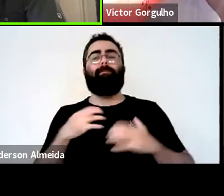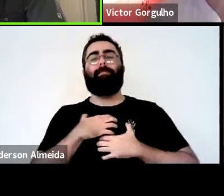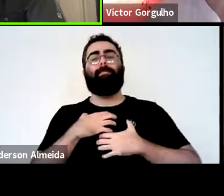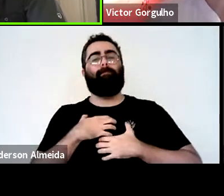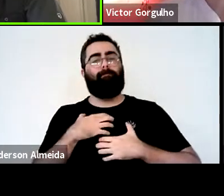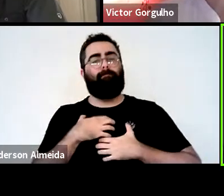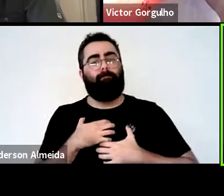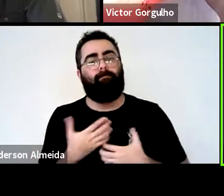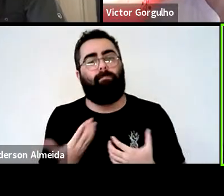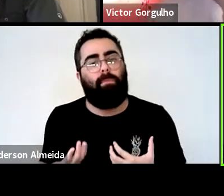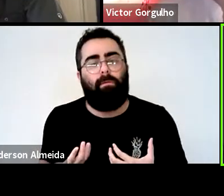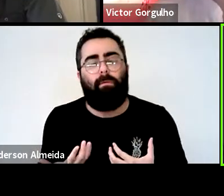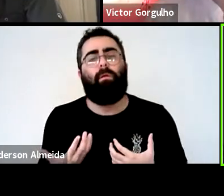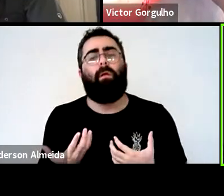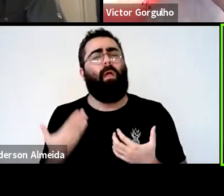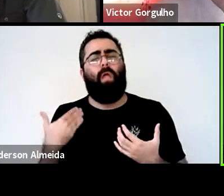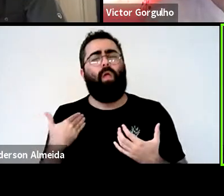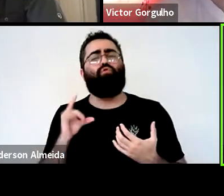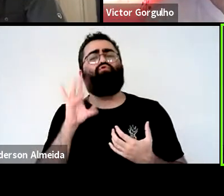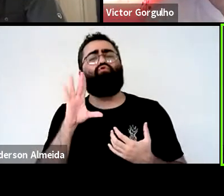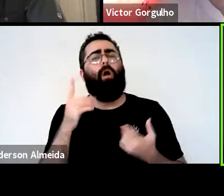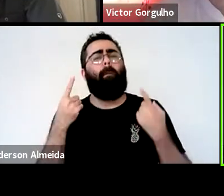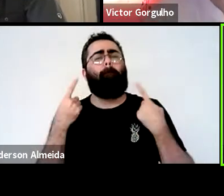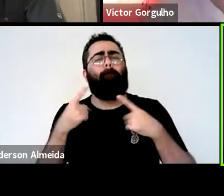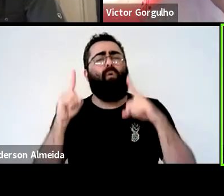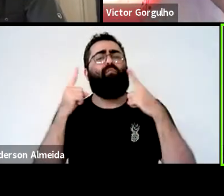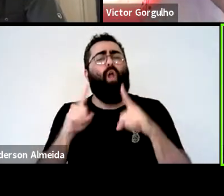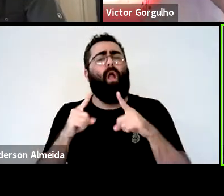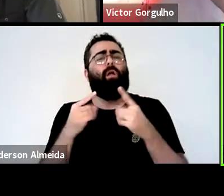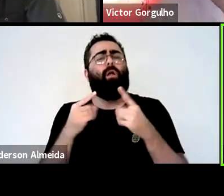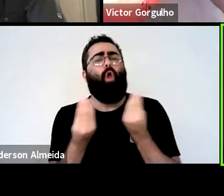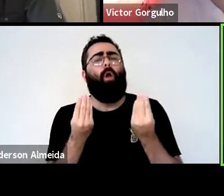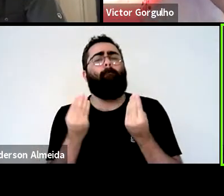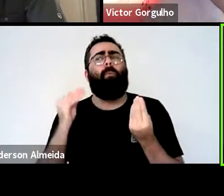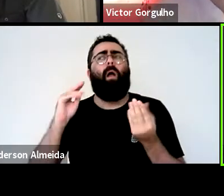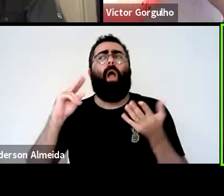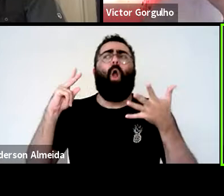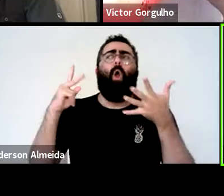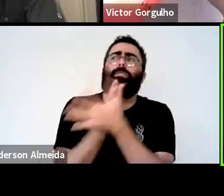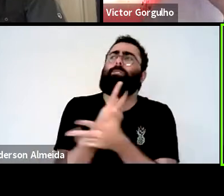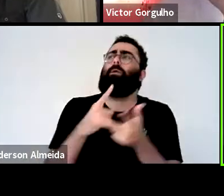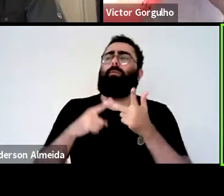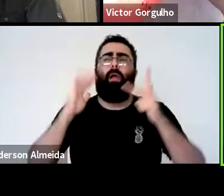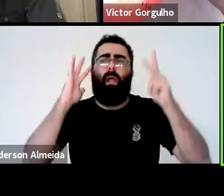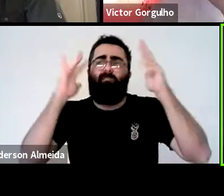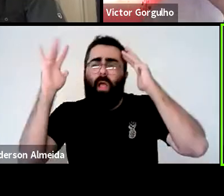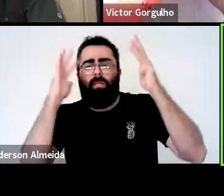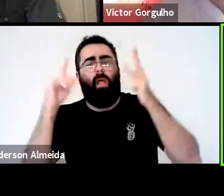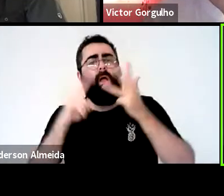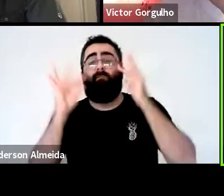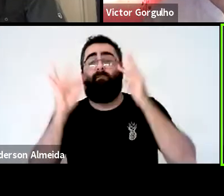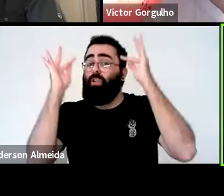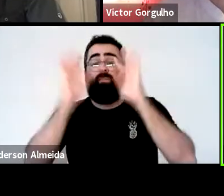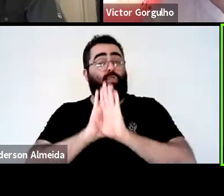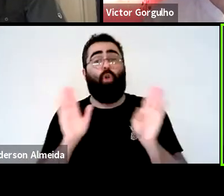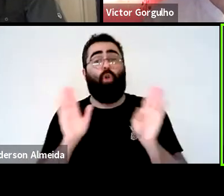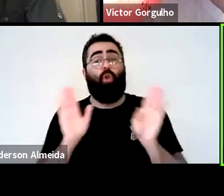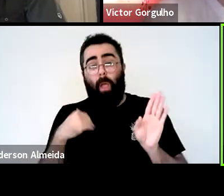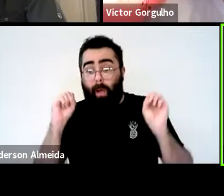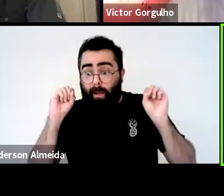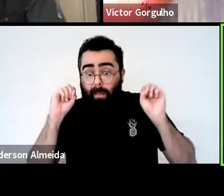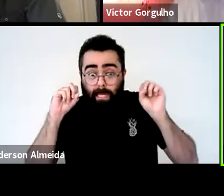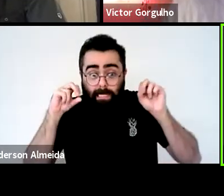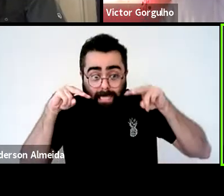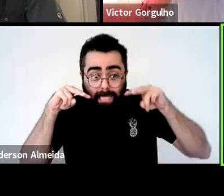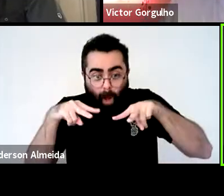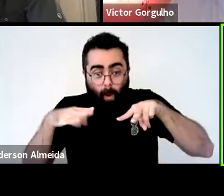fala, o que está acontecendo em termos filosóficos, voltando para prestar atenção no que a gente estava fazendo, no como a gente